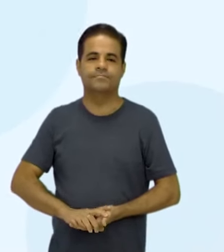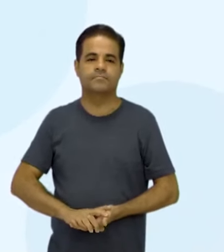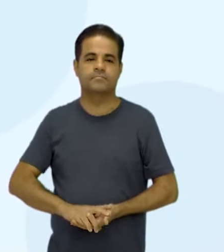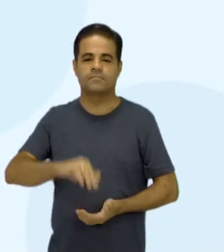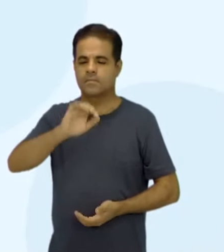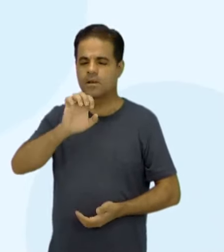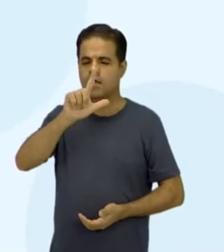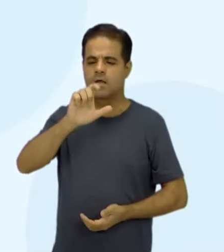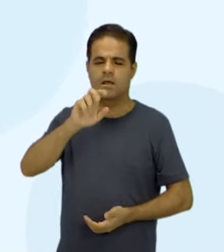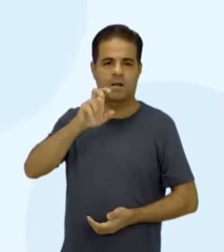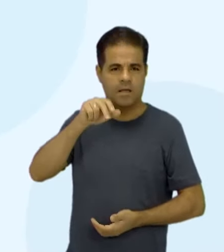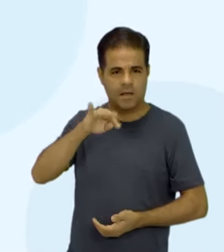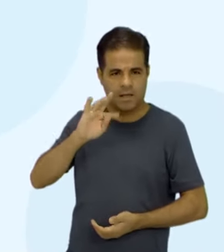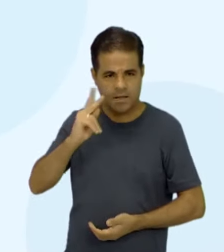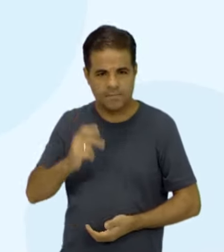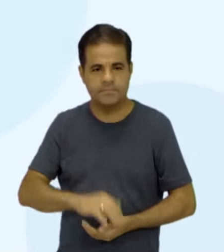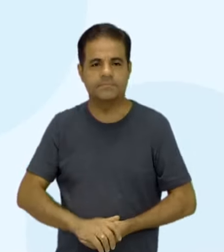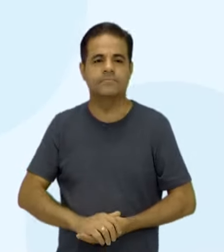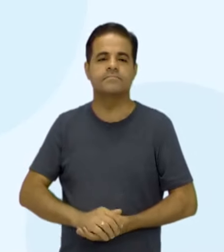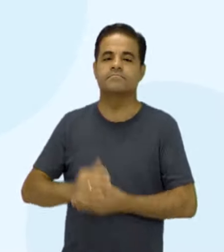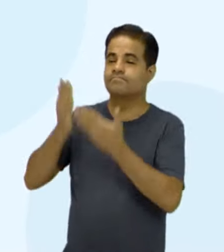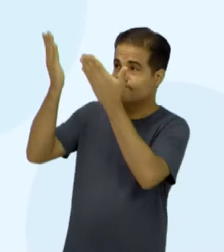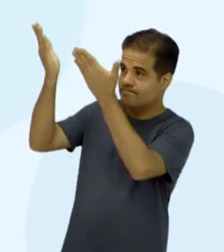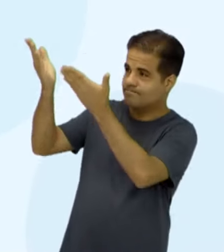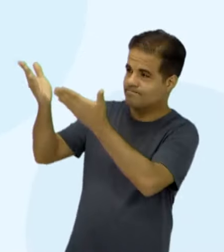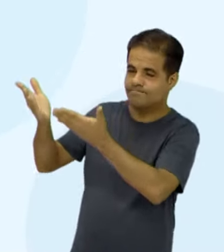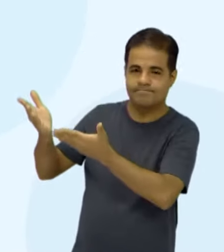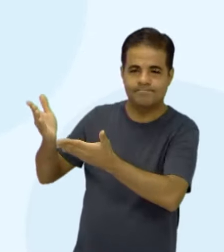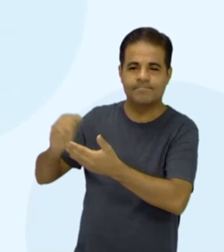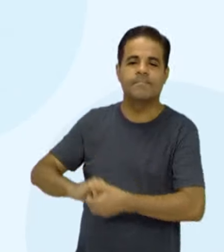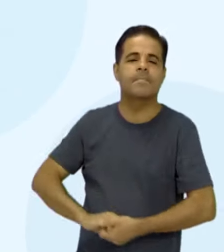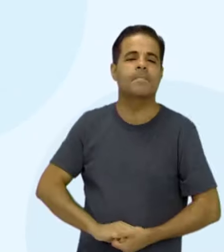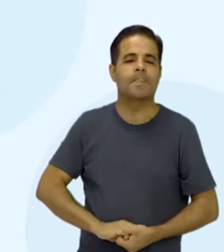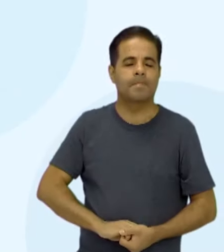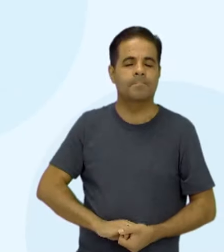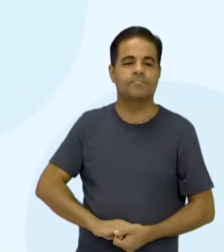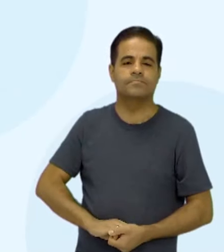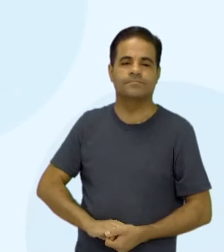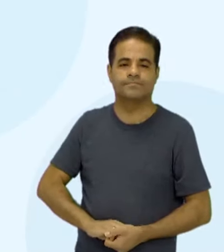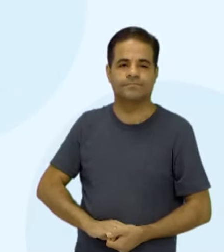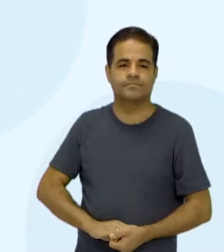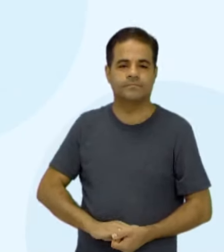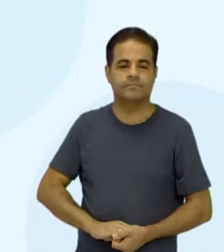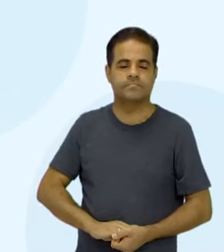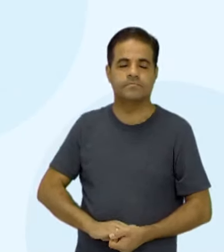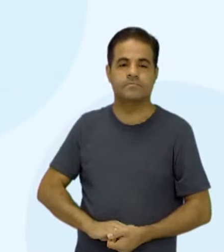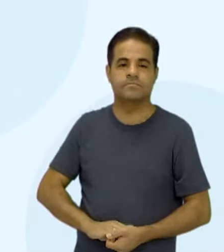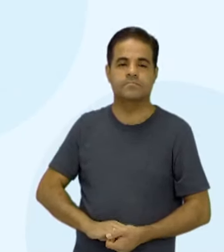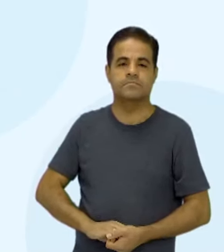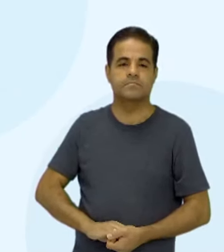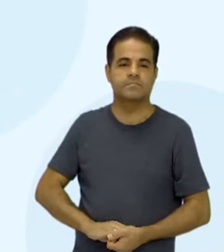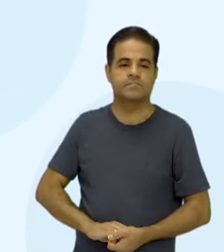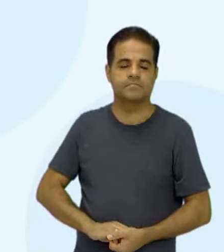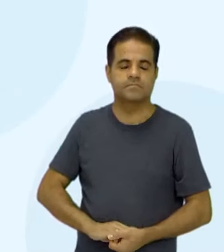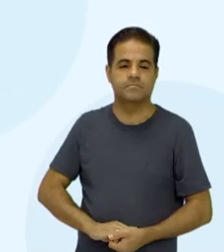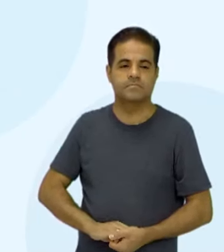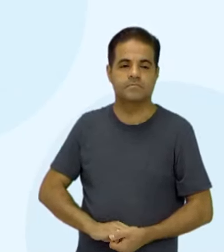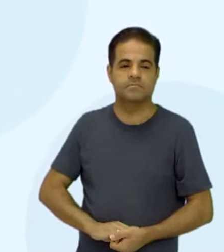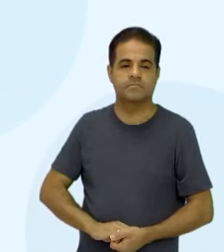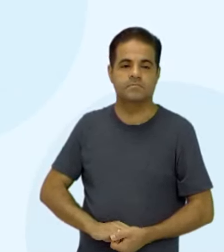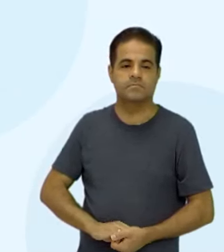Health care teams for teens fifteen sixteen